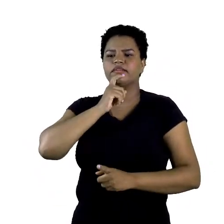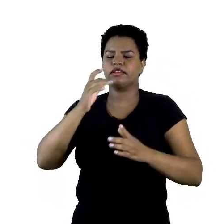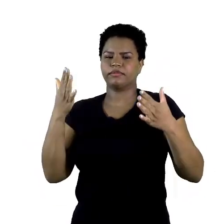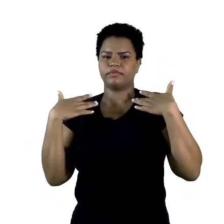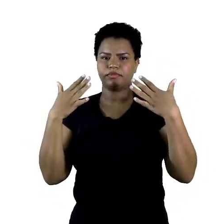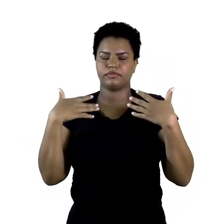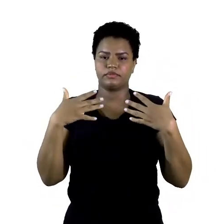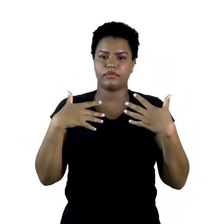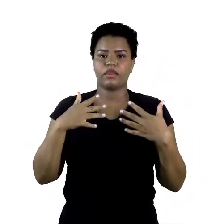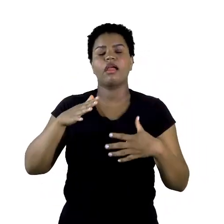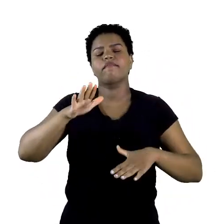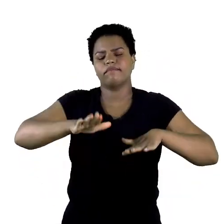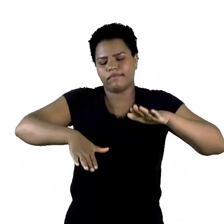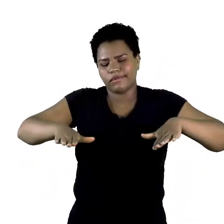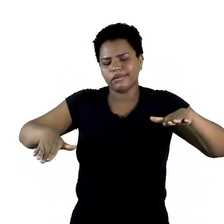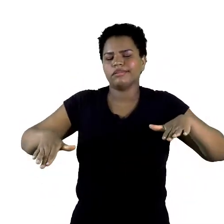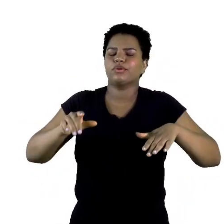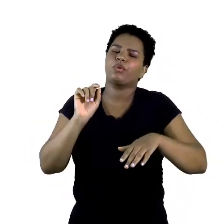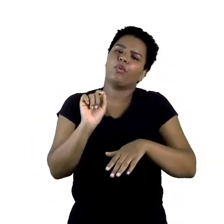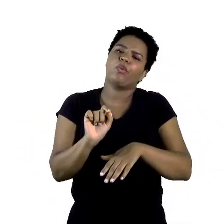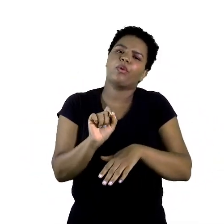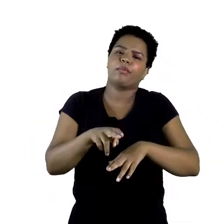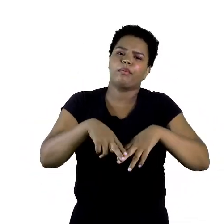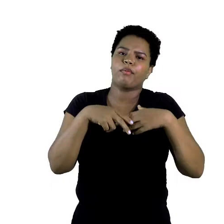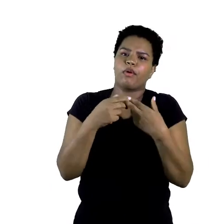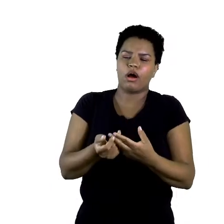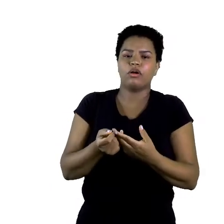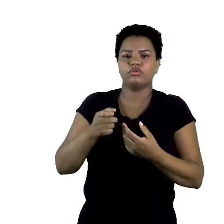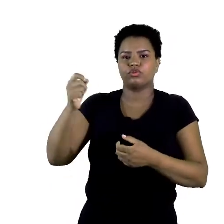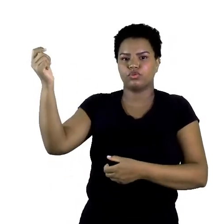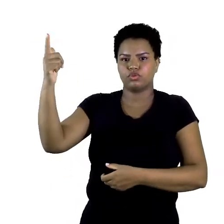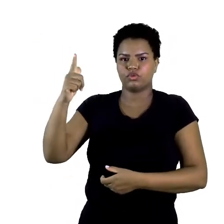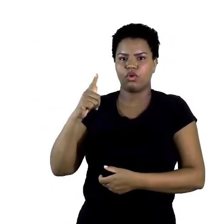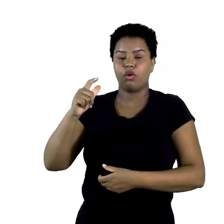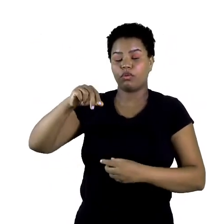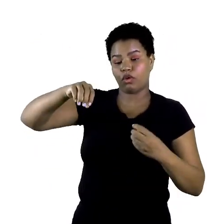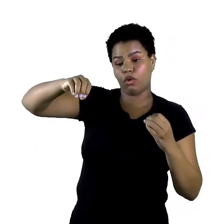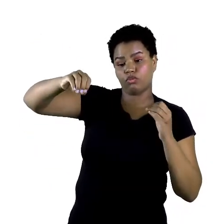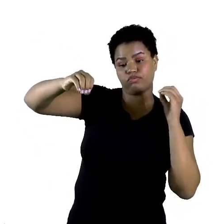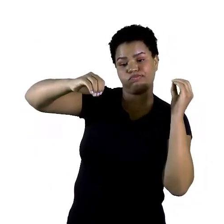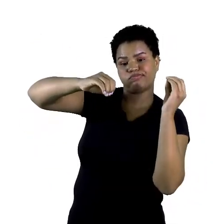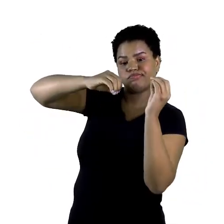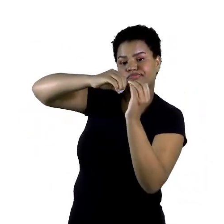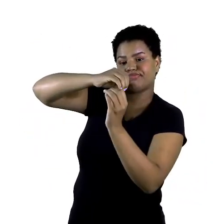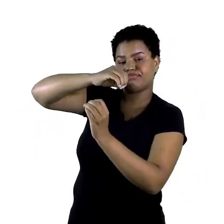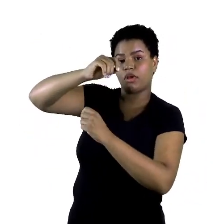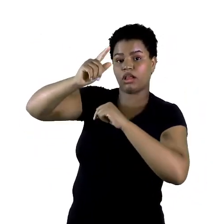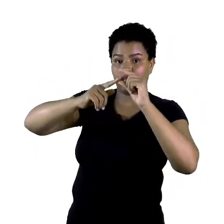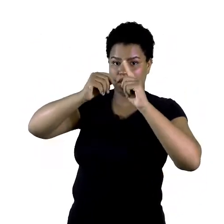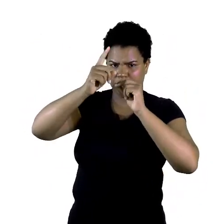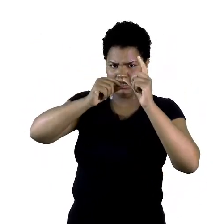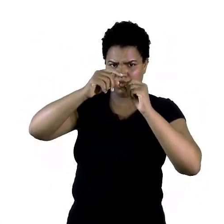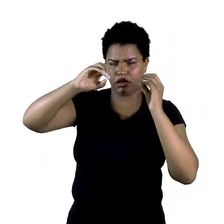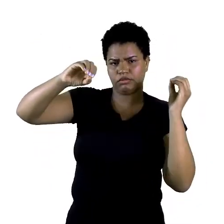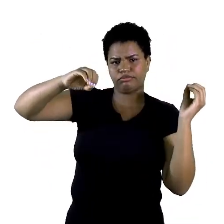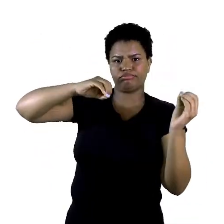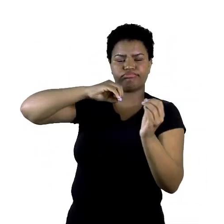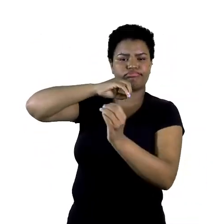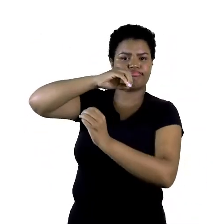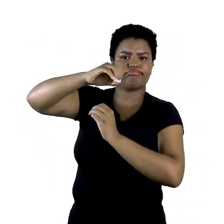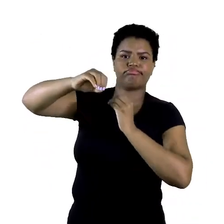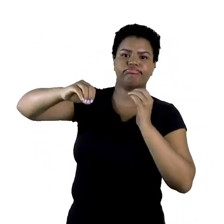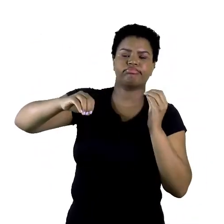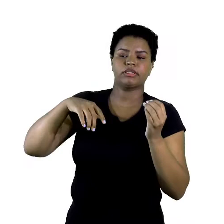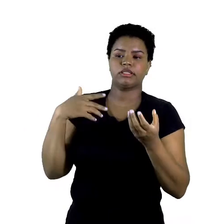ao Sol. Elas ocorrem graças ao movimento que a Terra faz em torno dessa estrela. Por